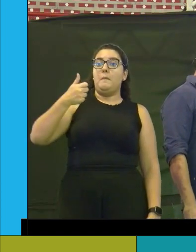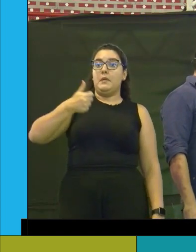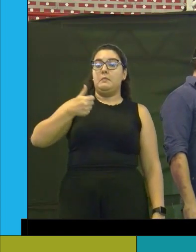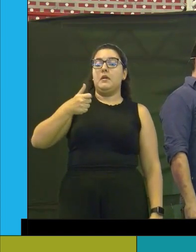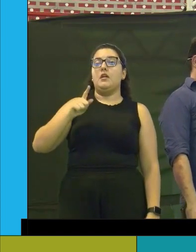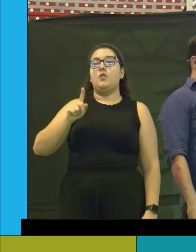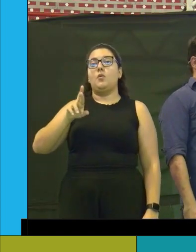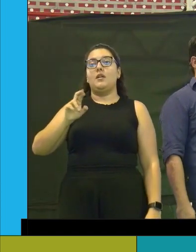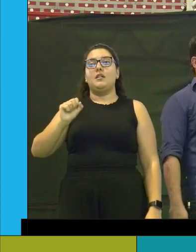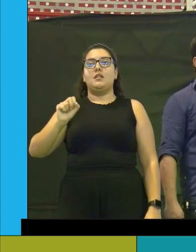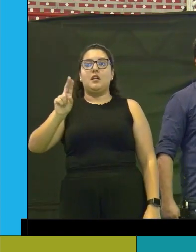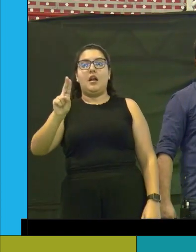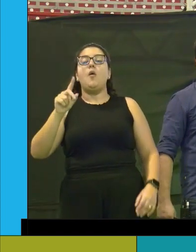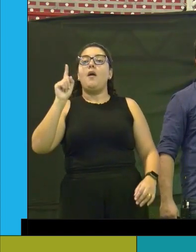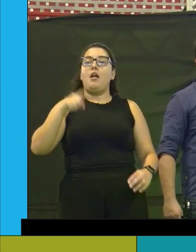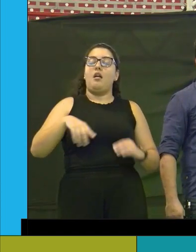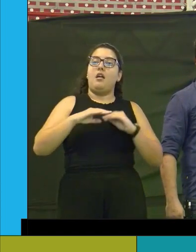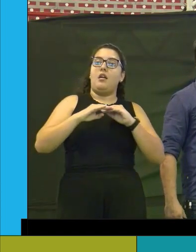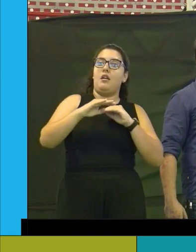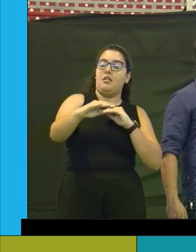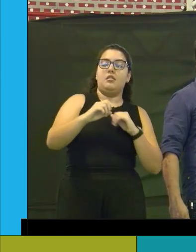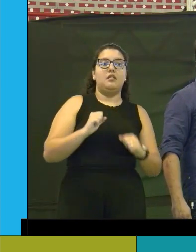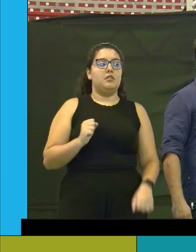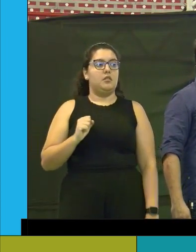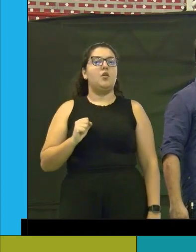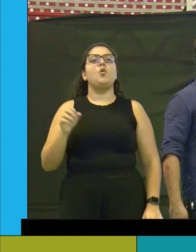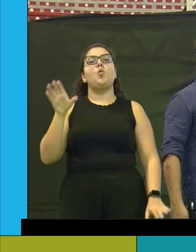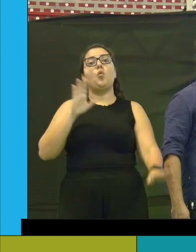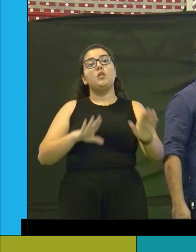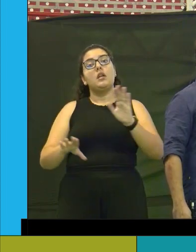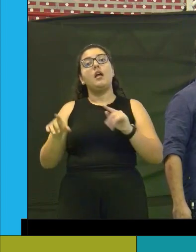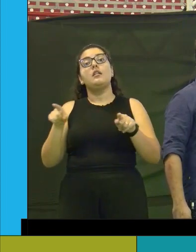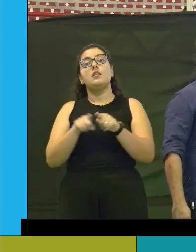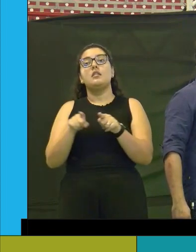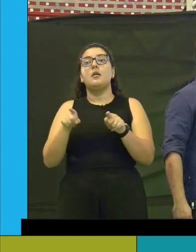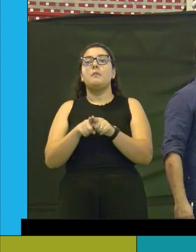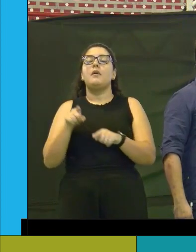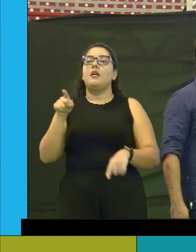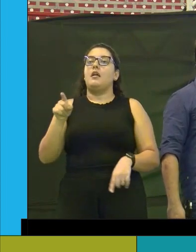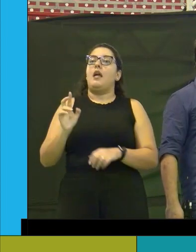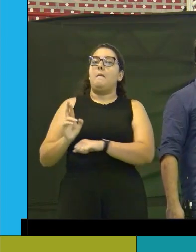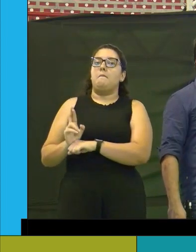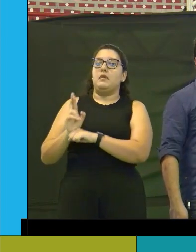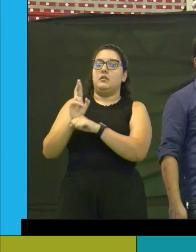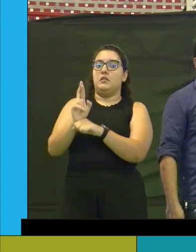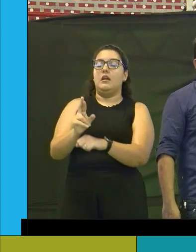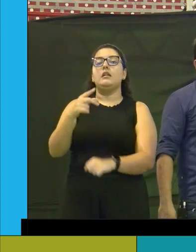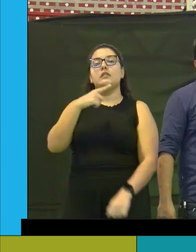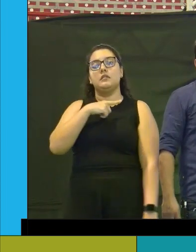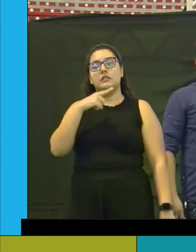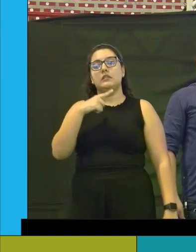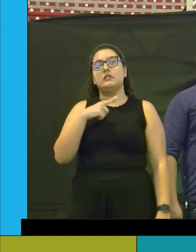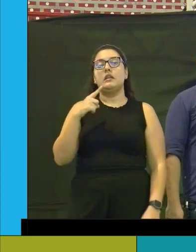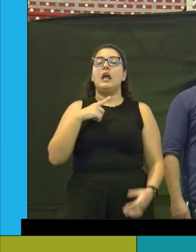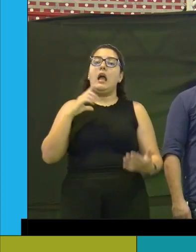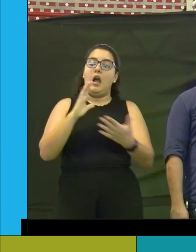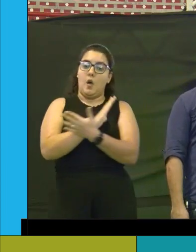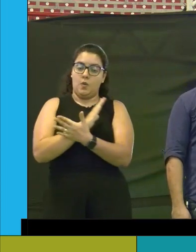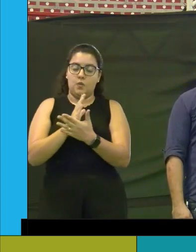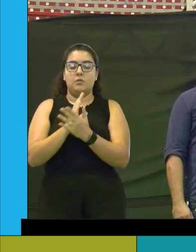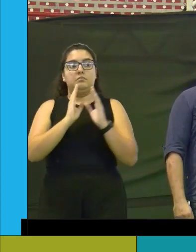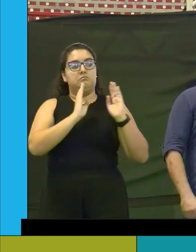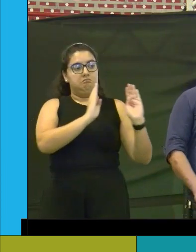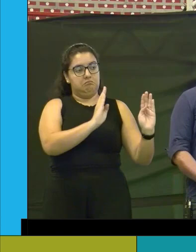grau. Então, é uma reta, tá? Cuidado também até nessa representação. Existem formatos